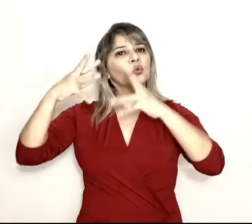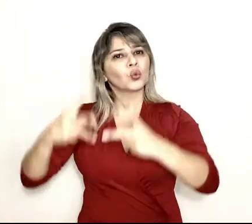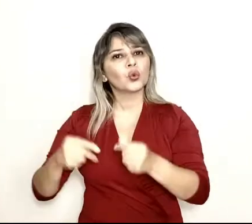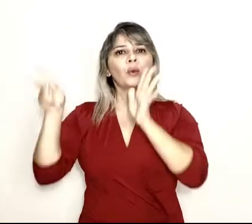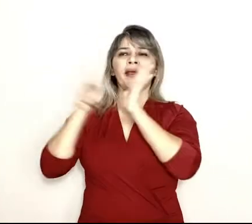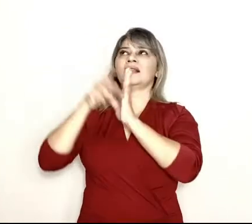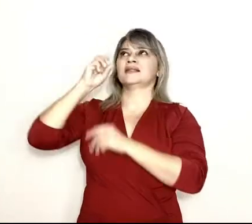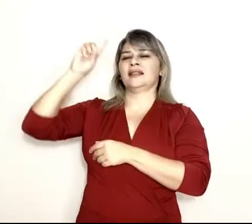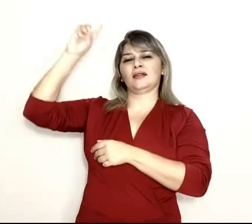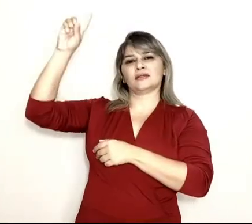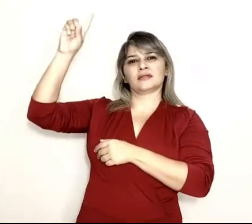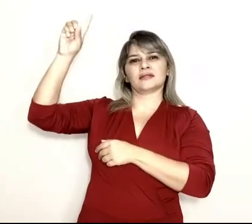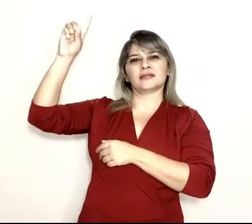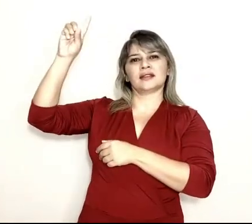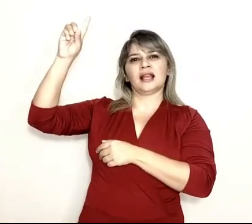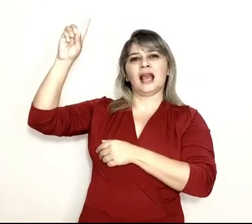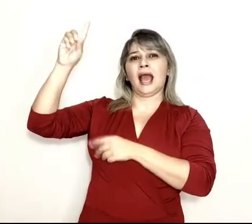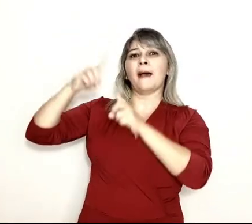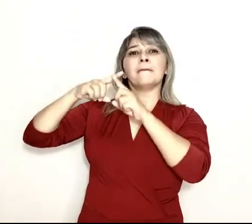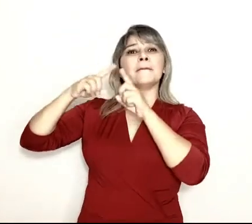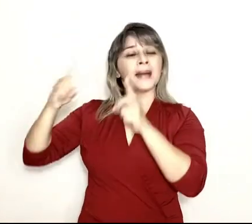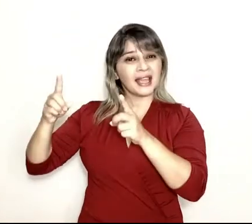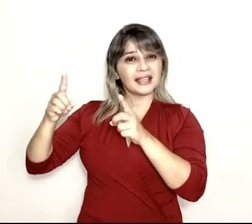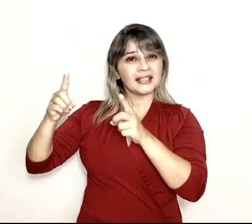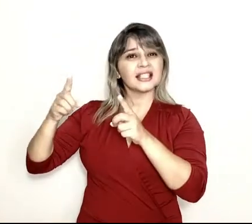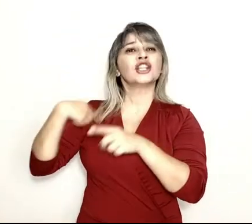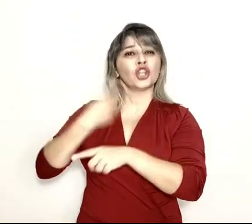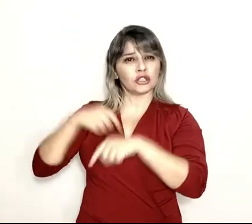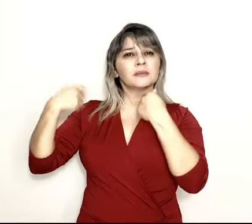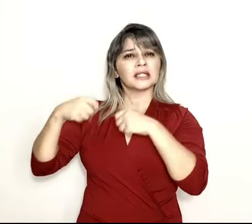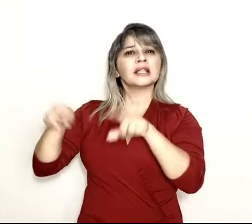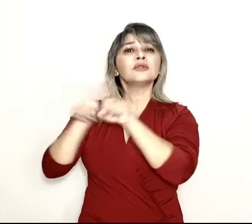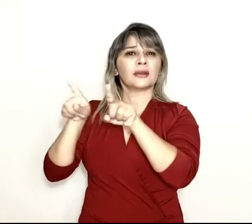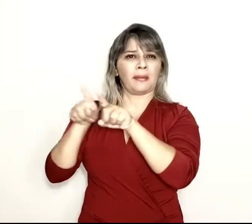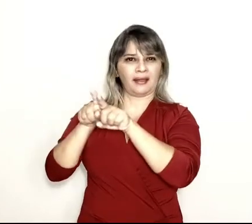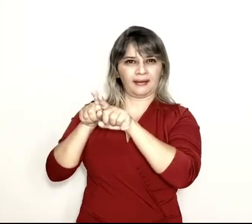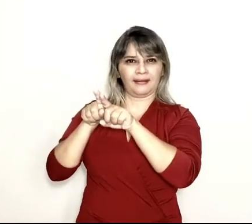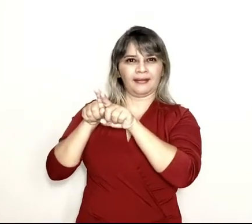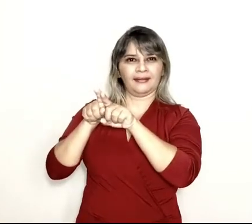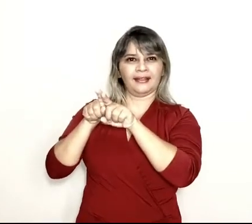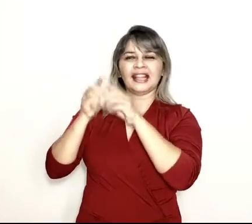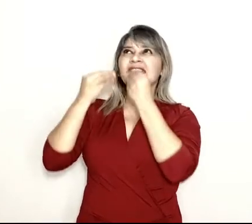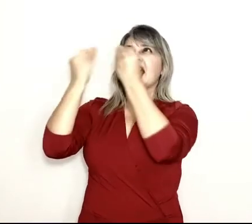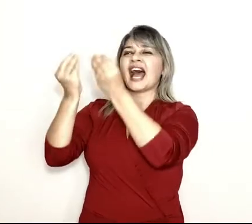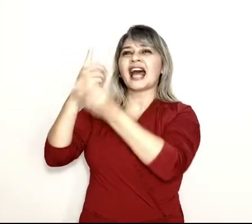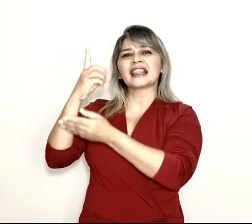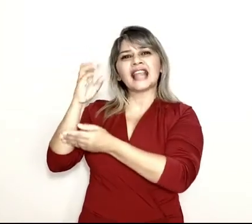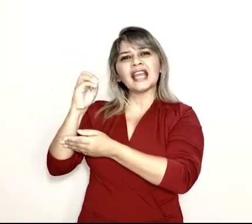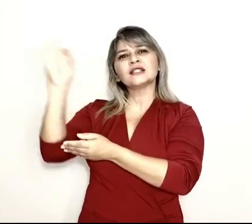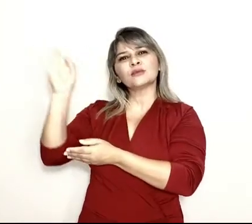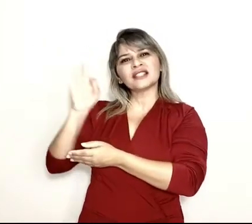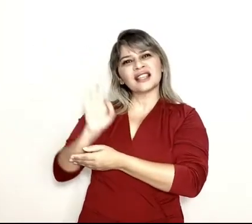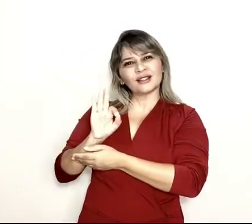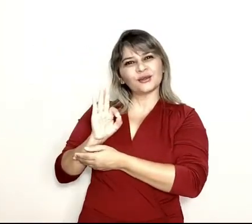parte, que significa o dízimo, das nossas rendas, 1/10 das